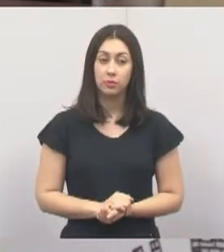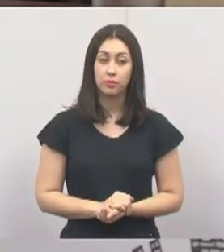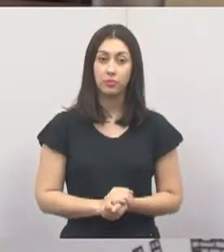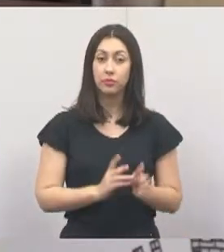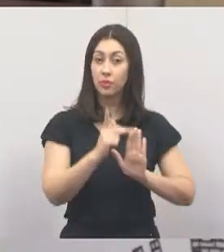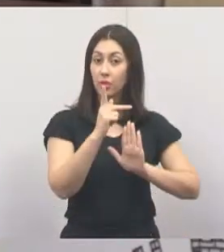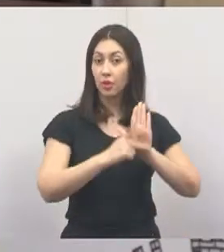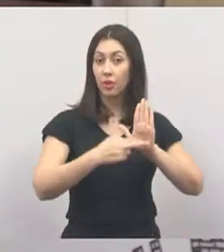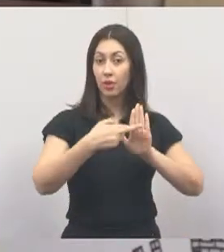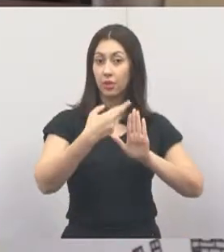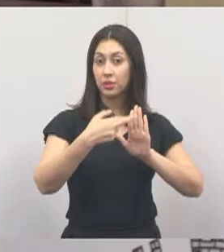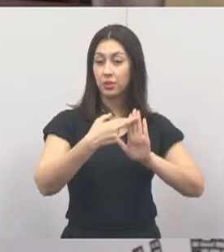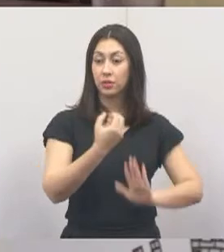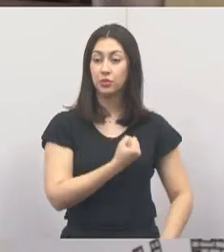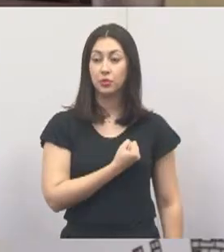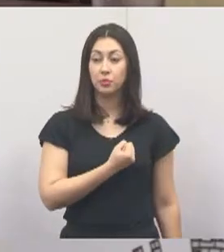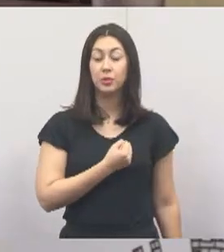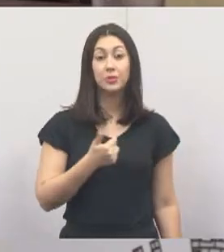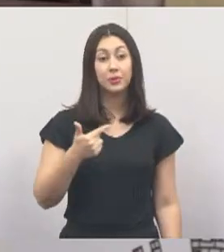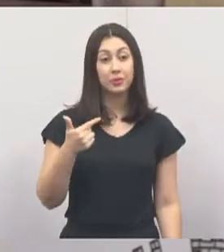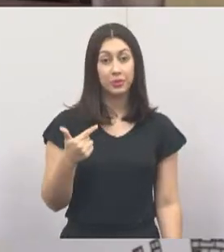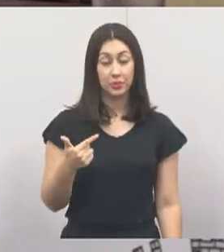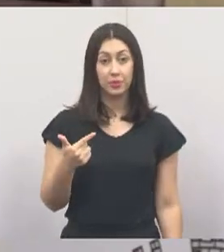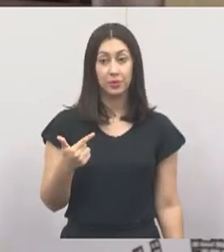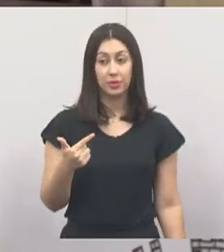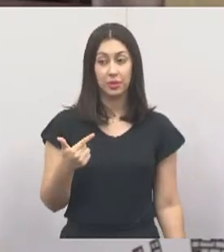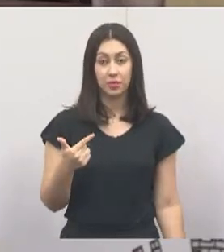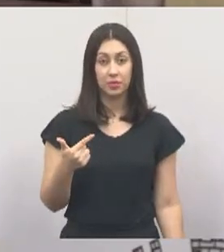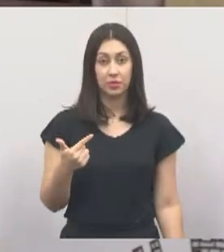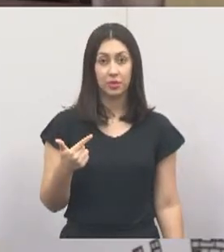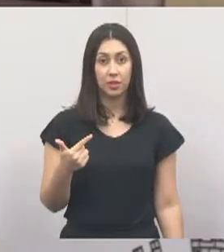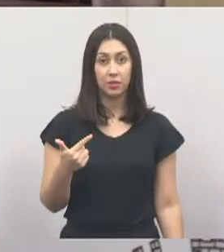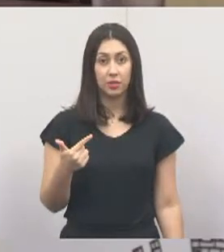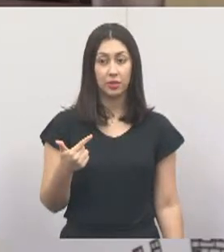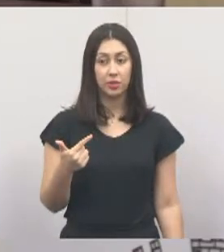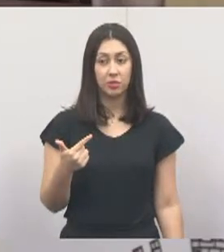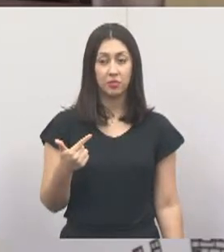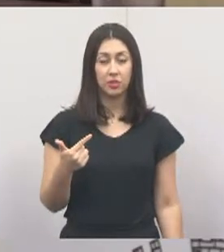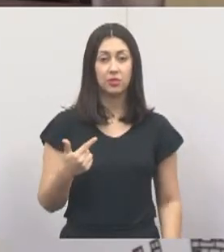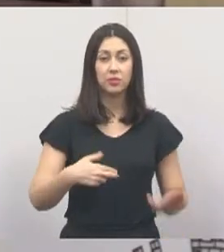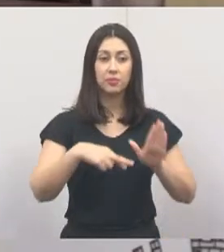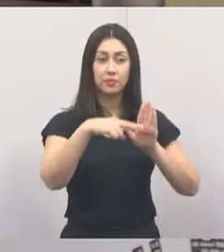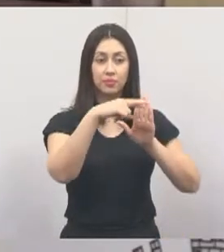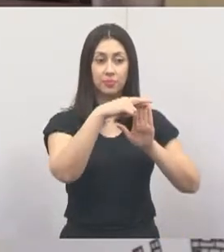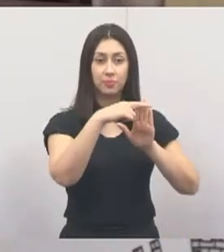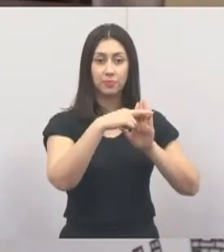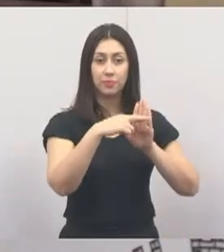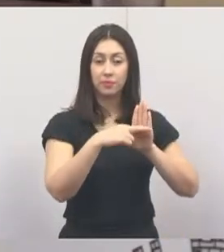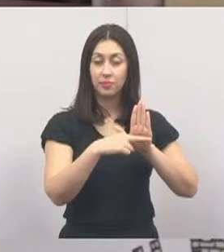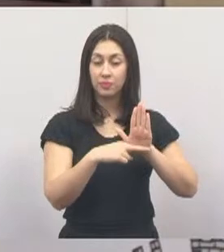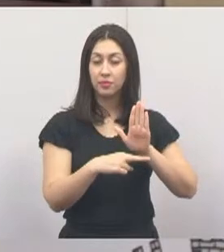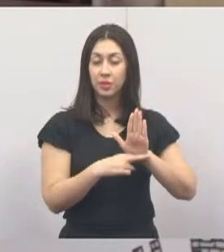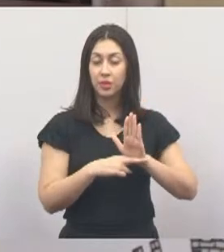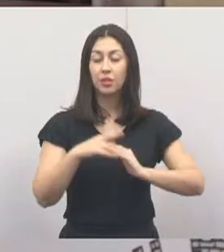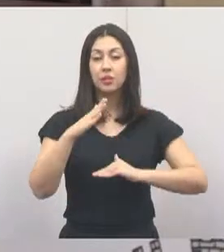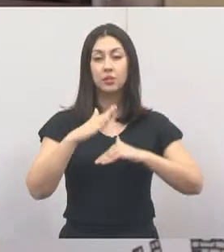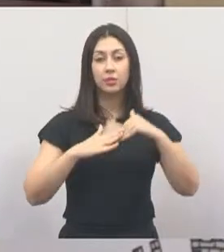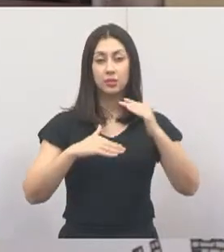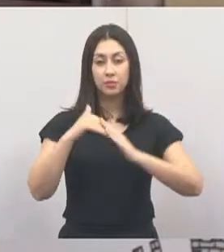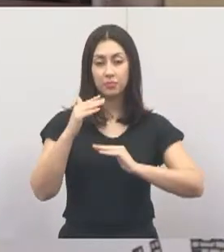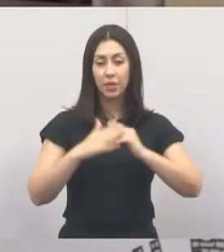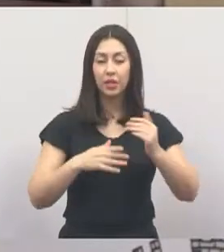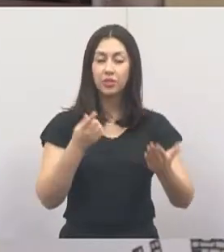Projeto de resolução número 02, que regulamenta as